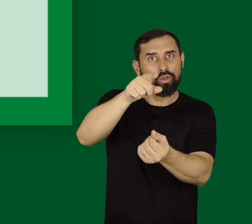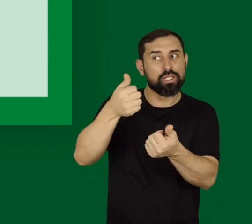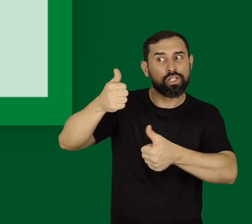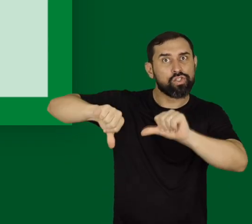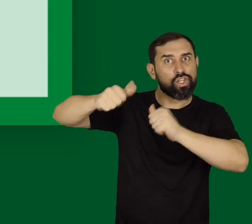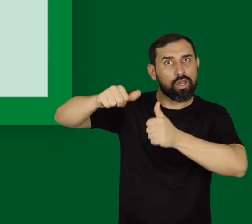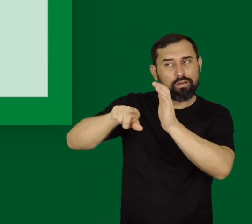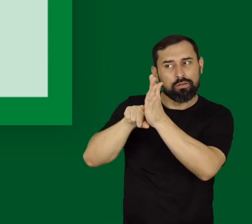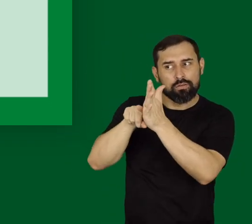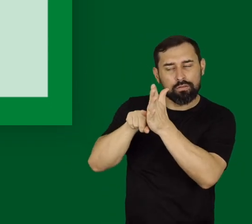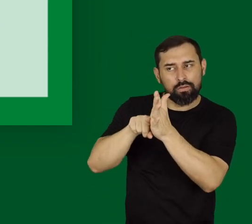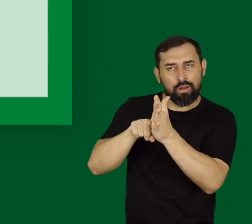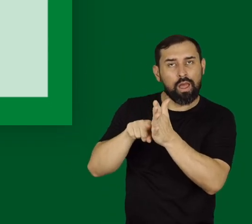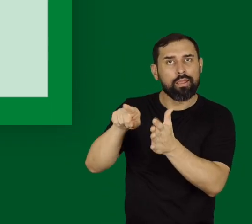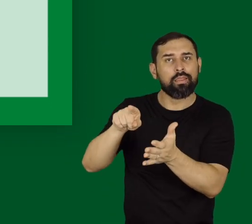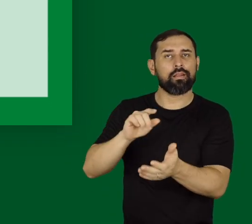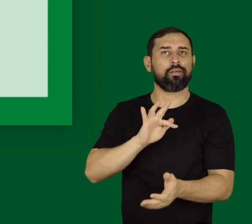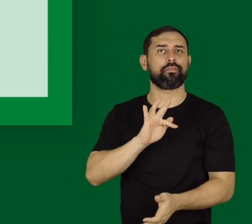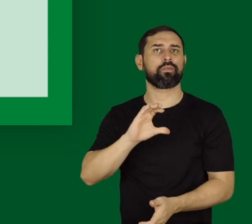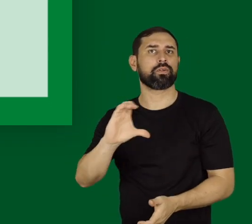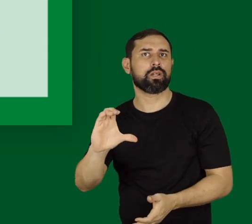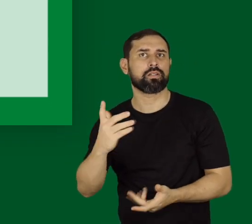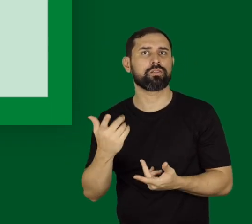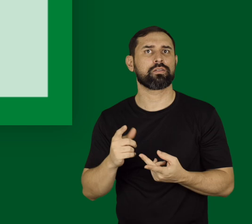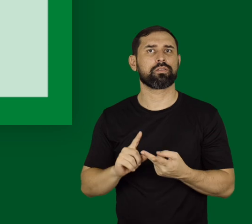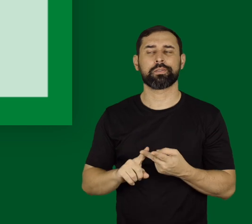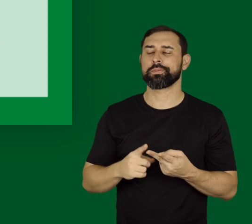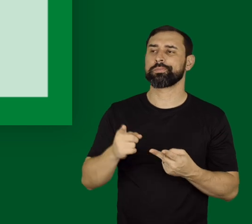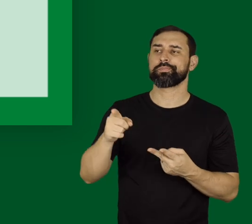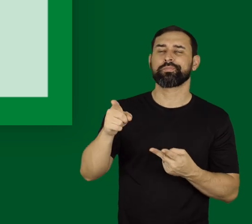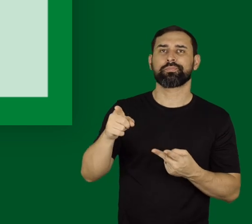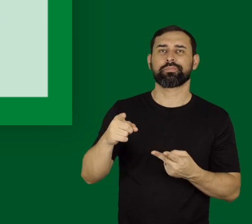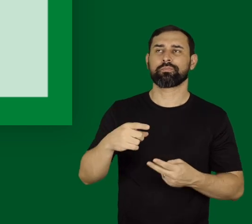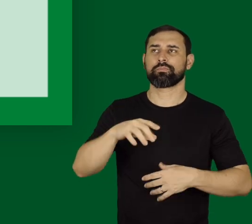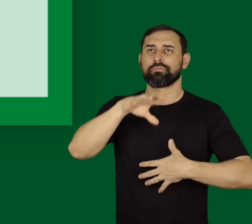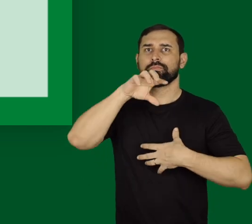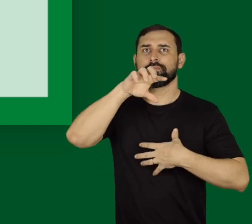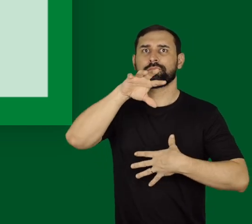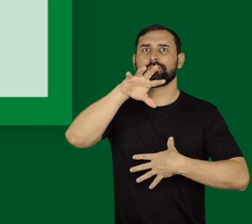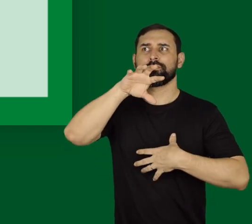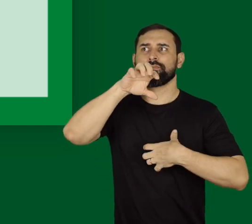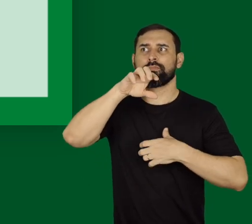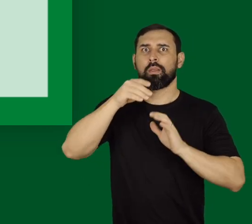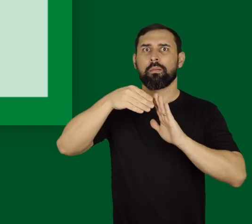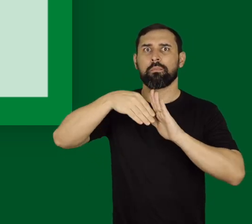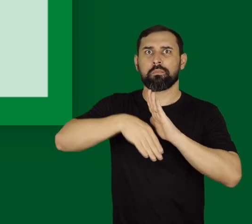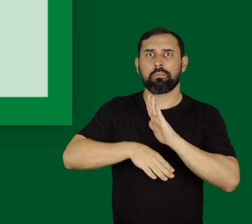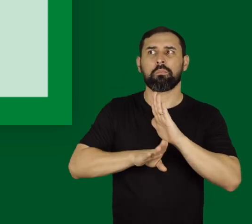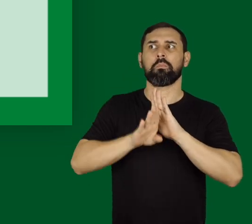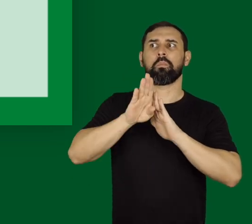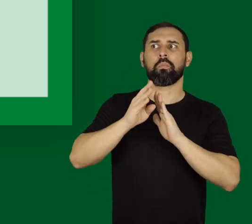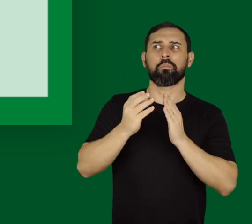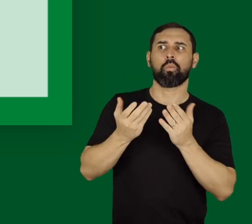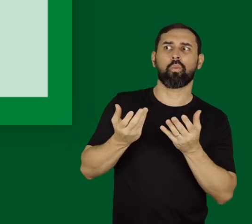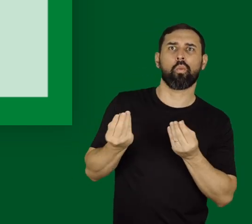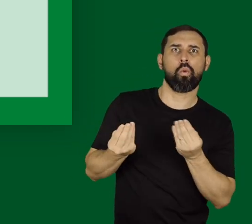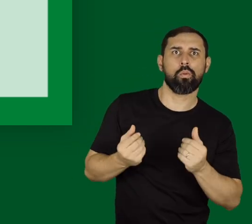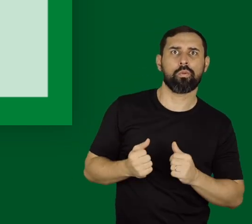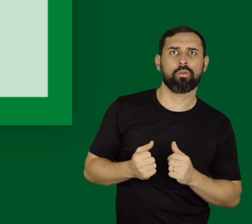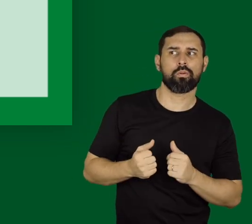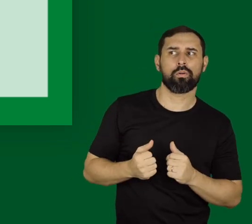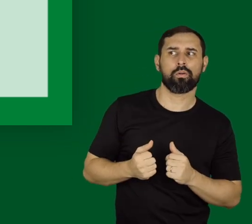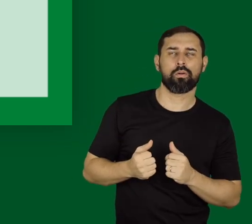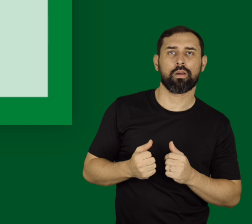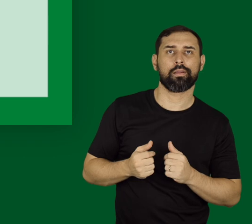frequência cardíaca, se aumentou a parte do desconforto respiratório, se aumentou crepitação, para você ver